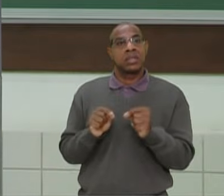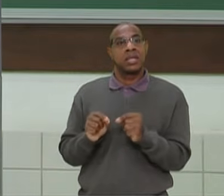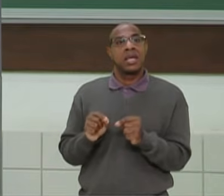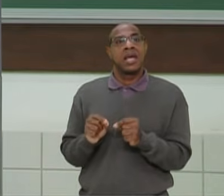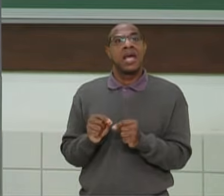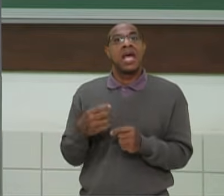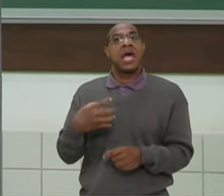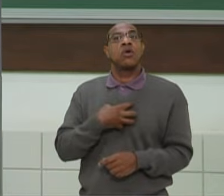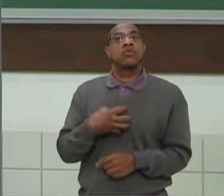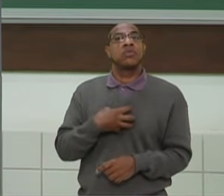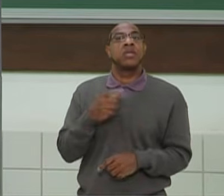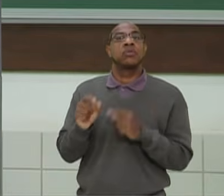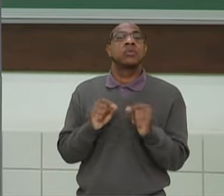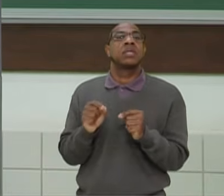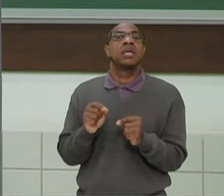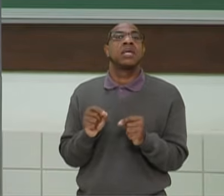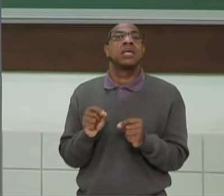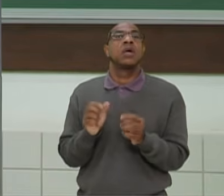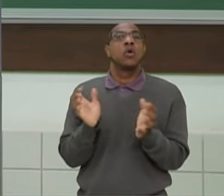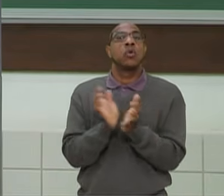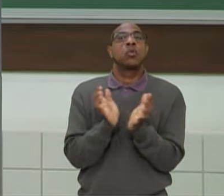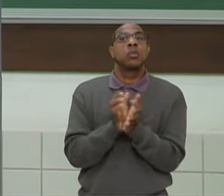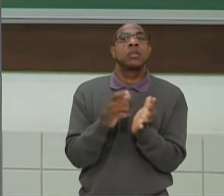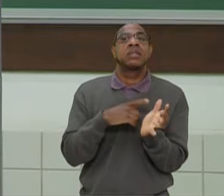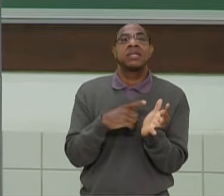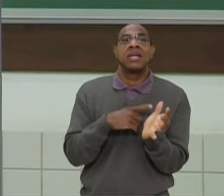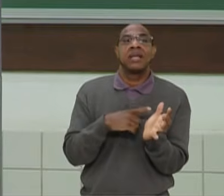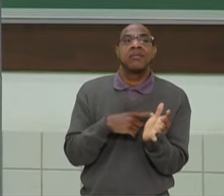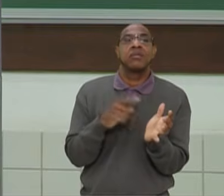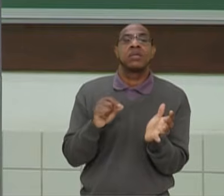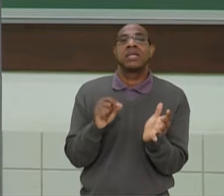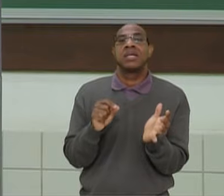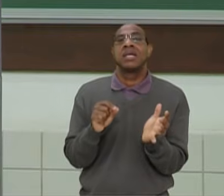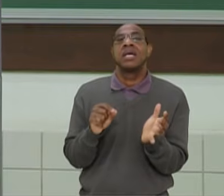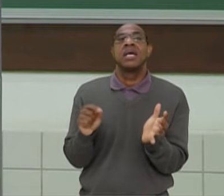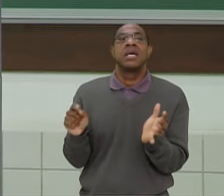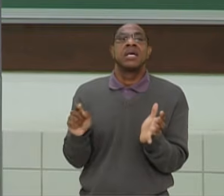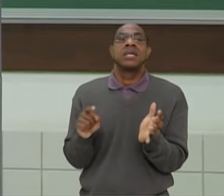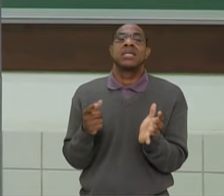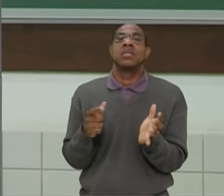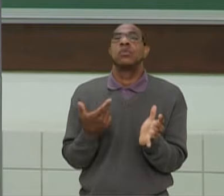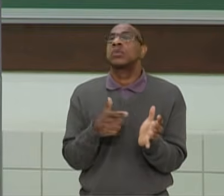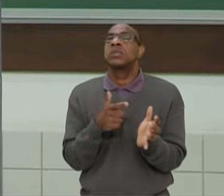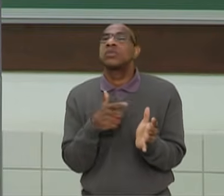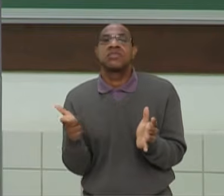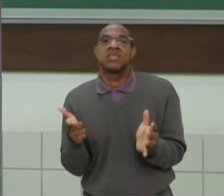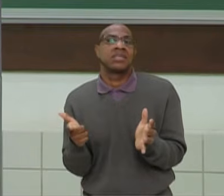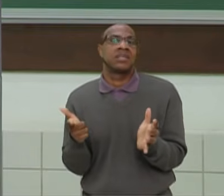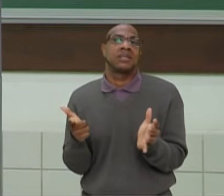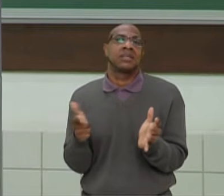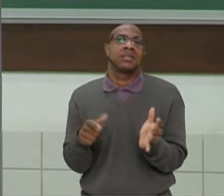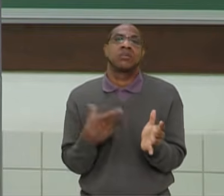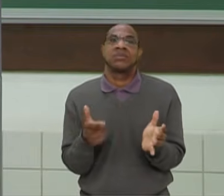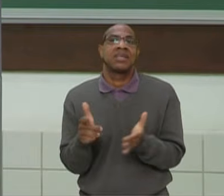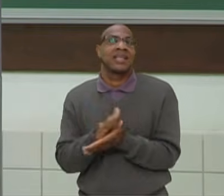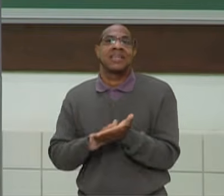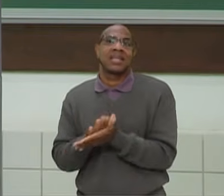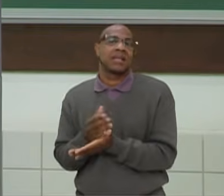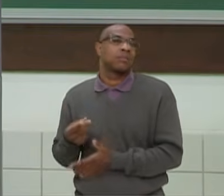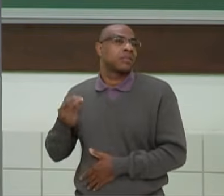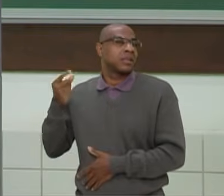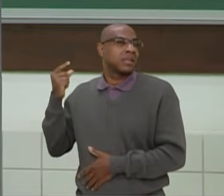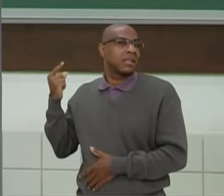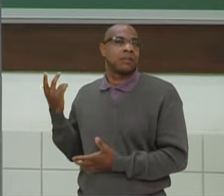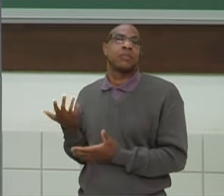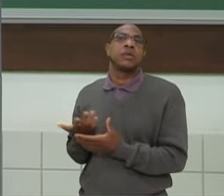compensar grupos que tiveram desprivilégios por muito tempo, né? Dei o exemplo da